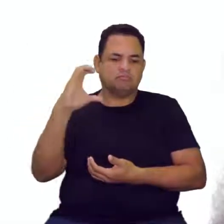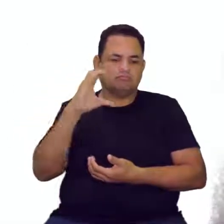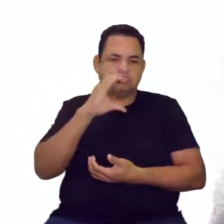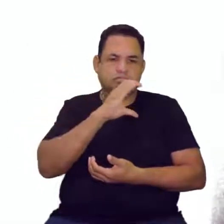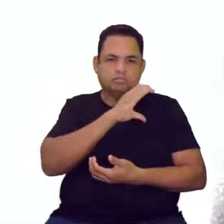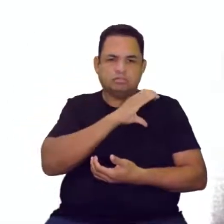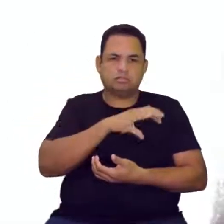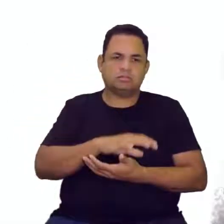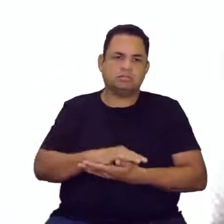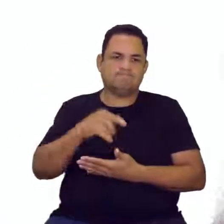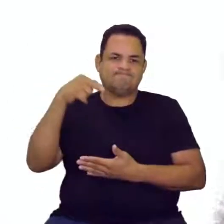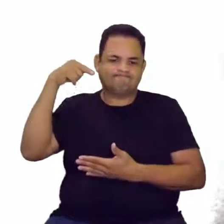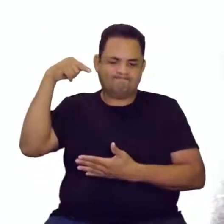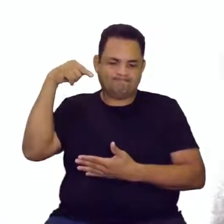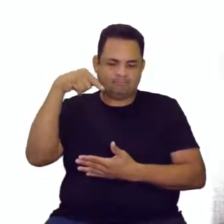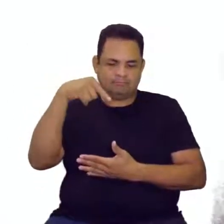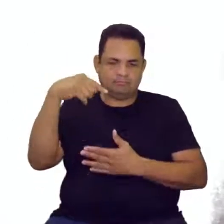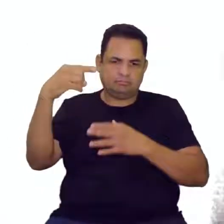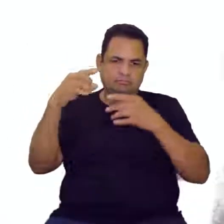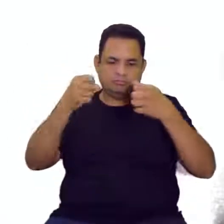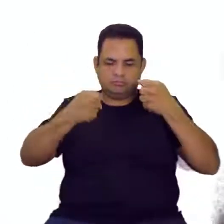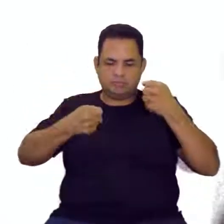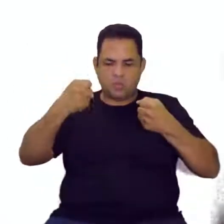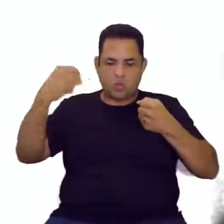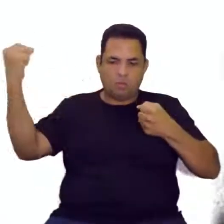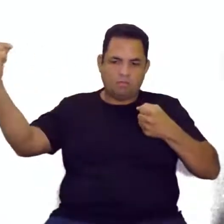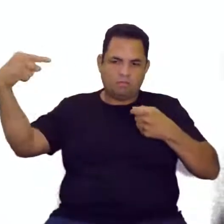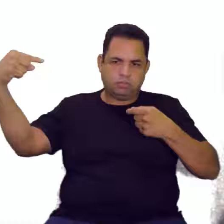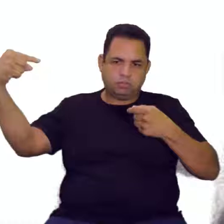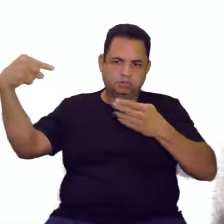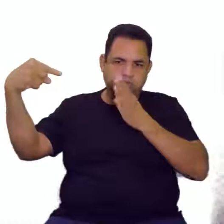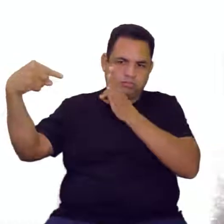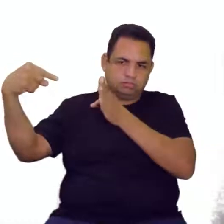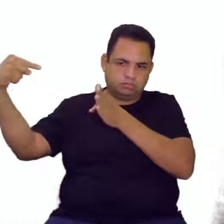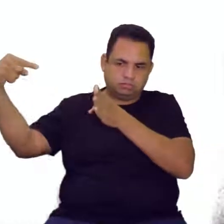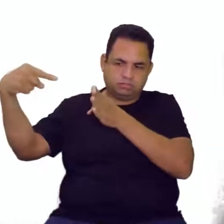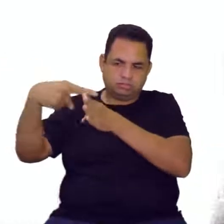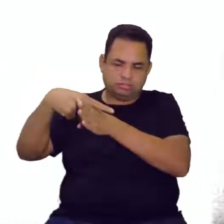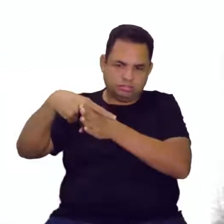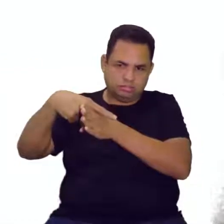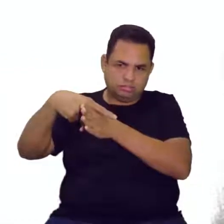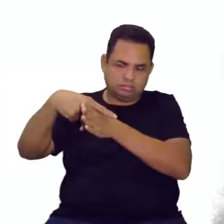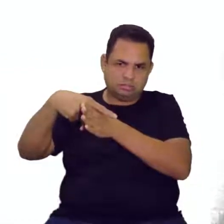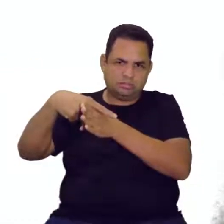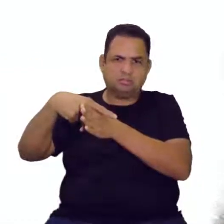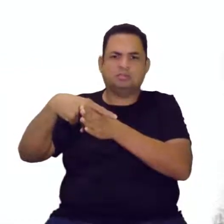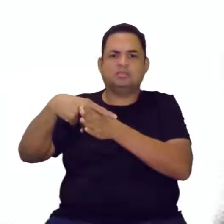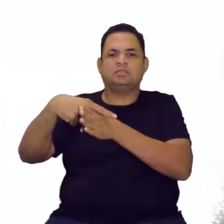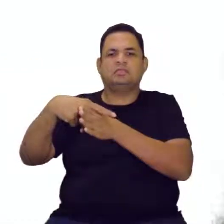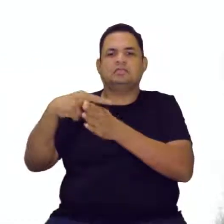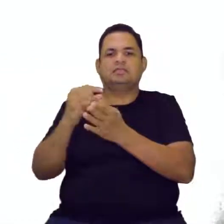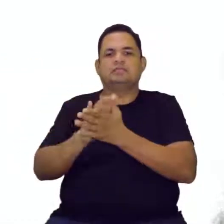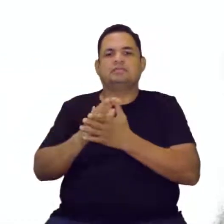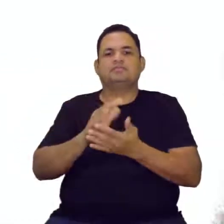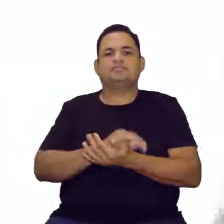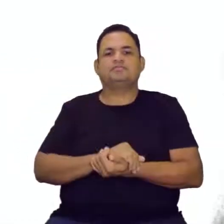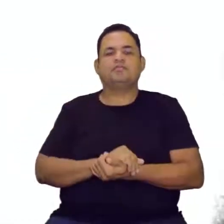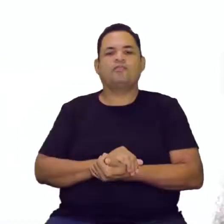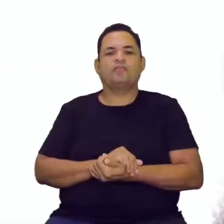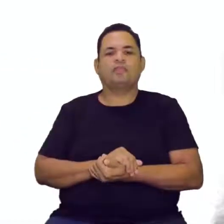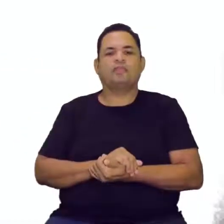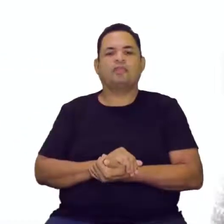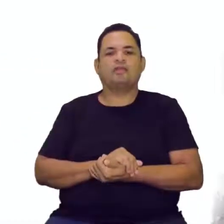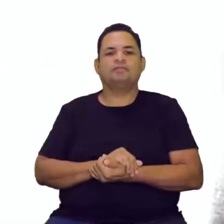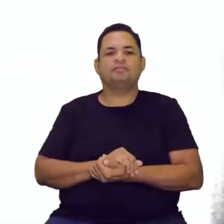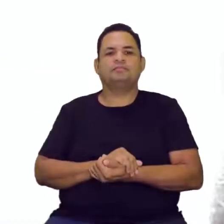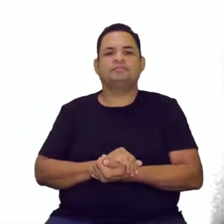assim, e vai entrar através do vidro, concordam? O vidro, por sua vez,